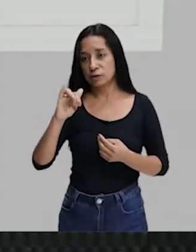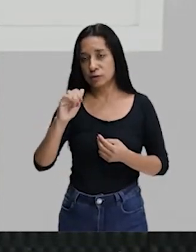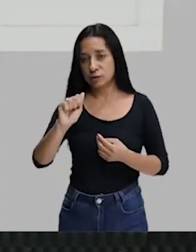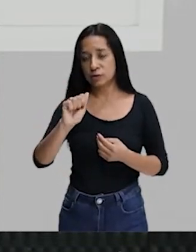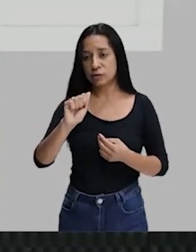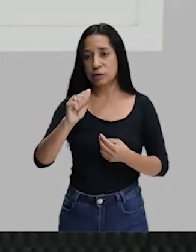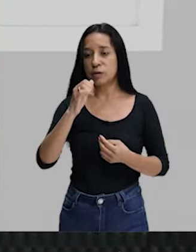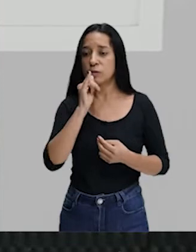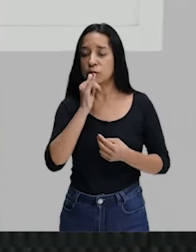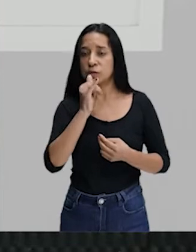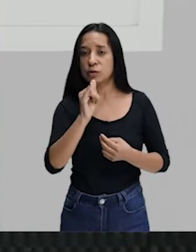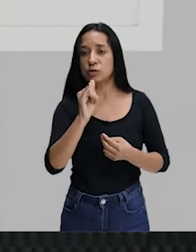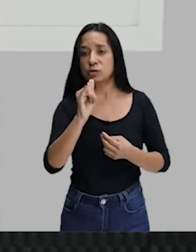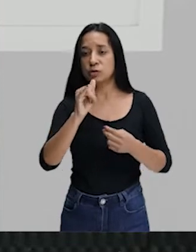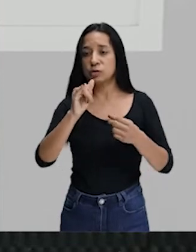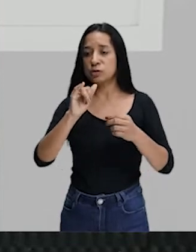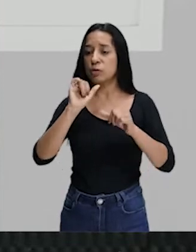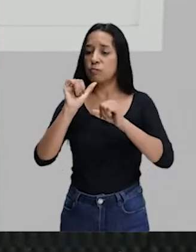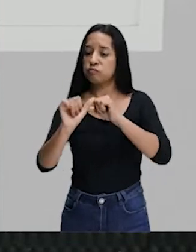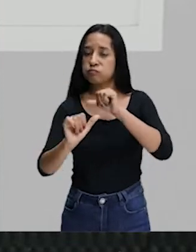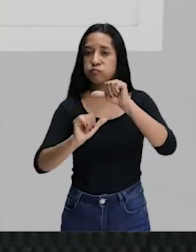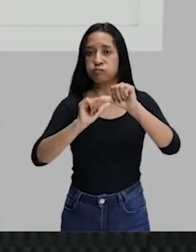Não é isso?